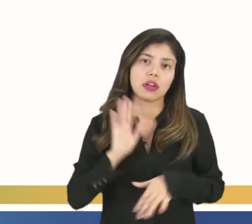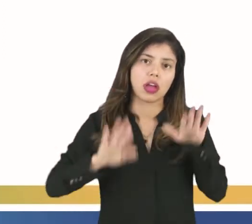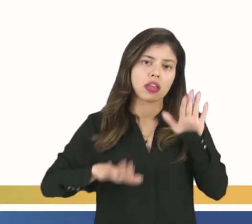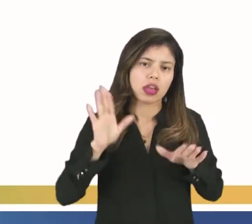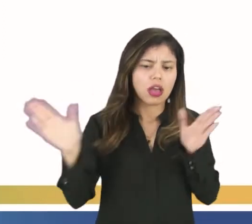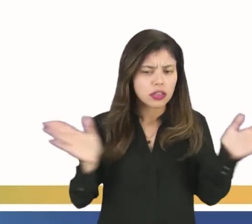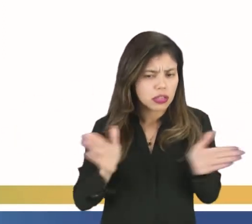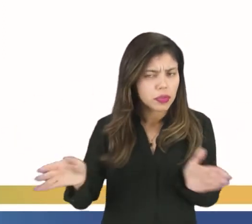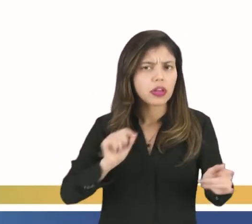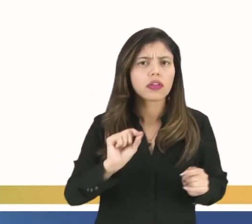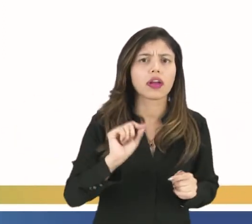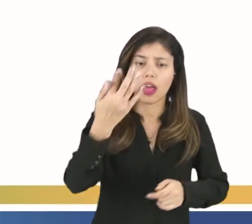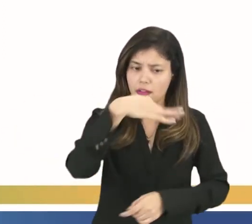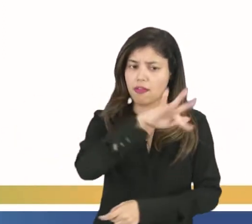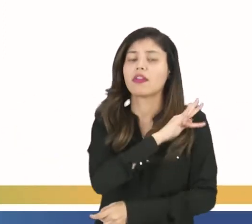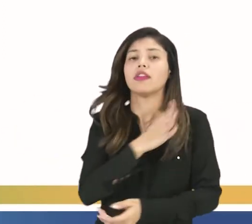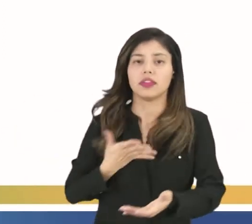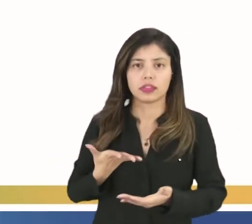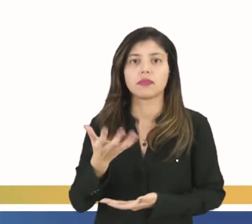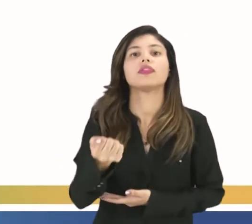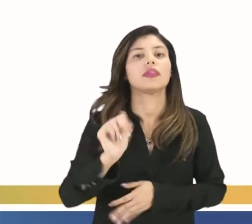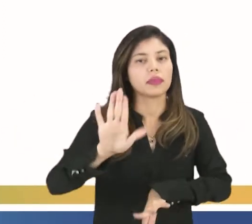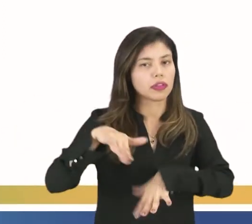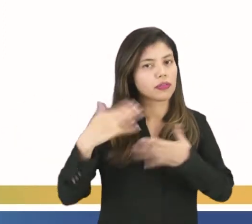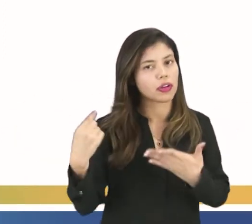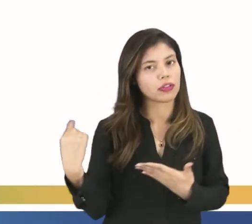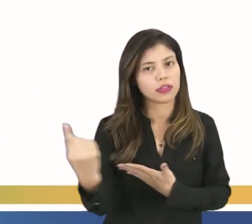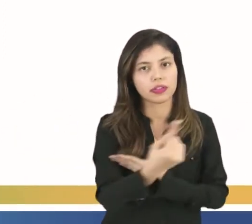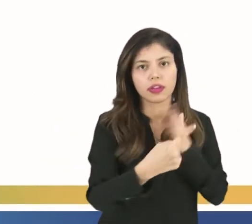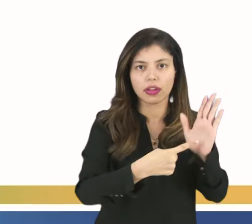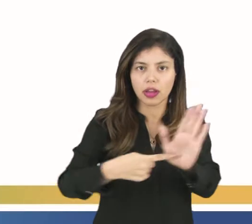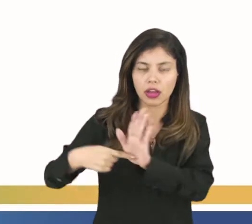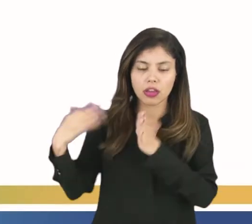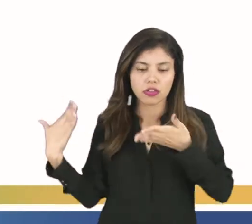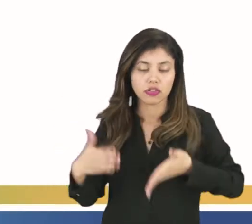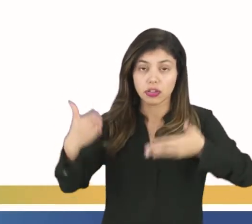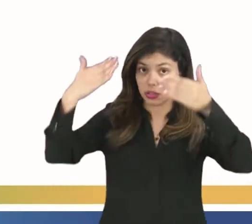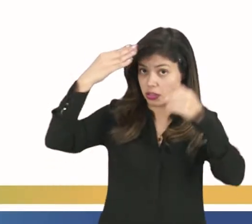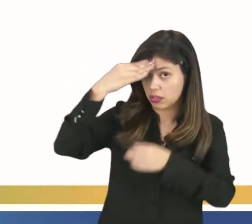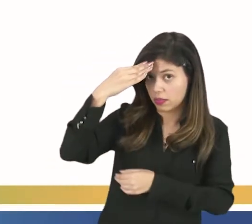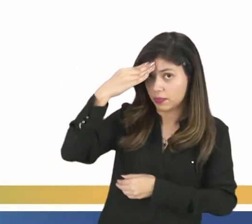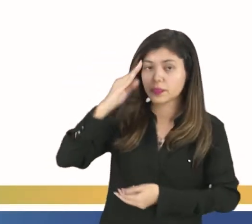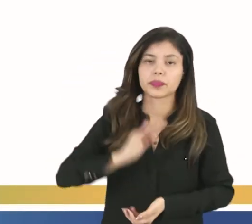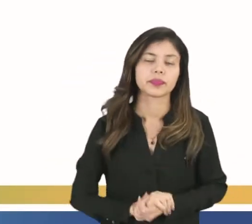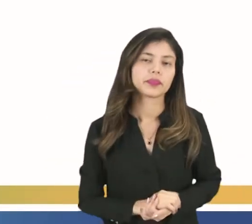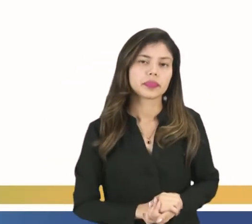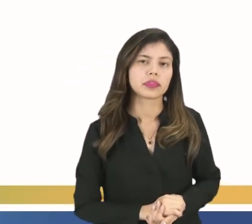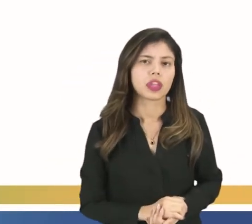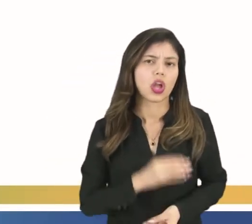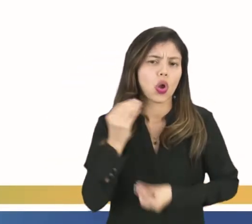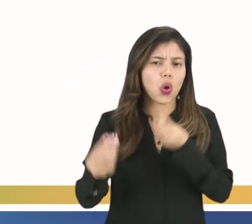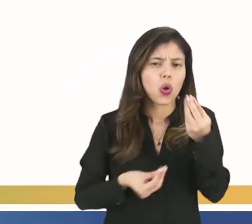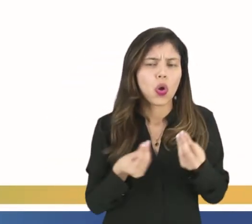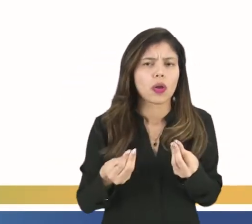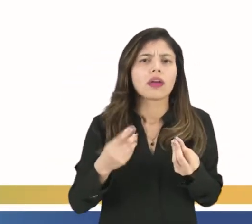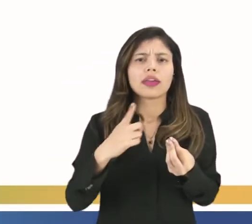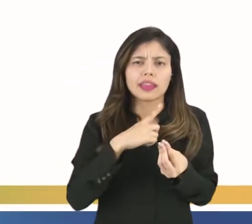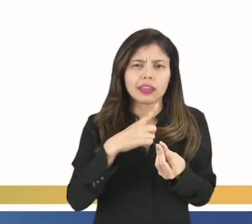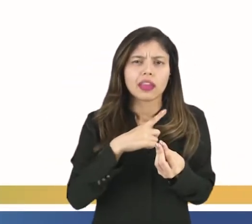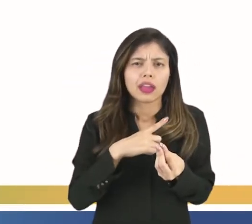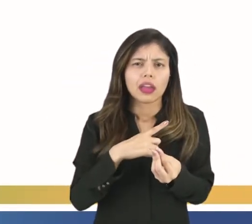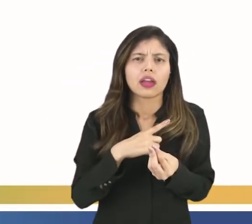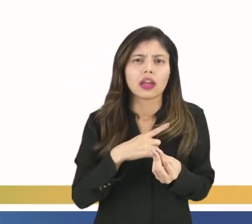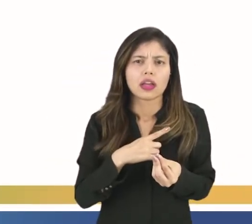o quê? É a faculdade receptiva pelas quais as representações chegam na nossa mente. É a capacidade que a gente tem